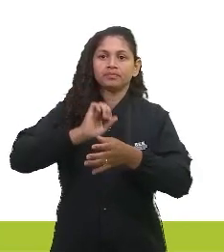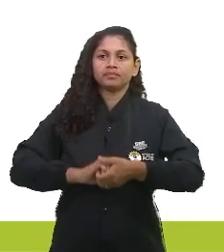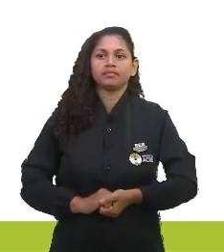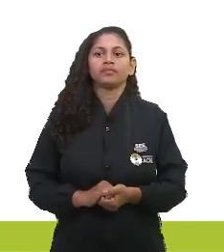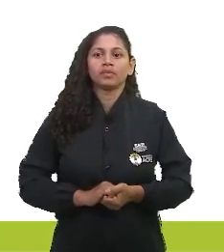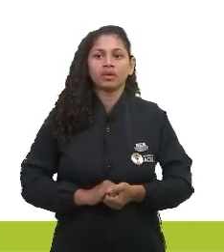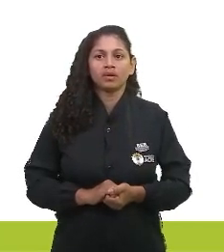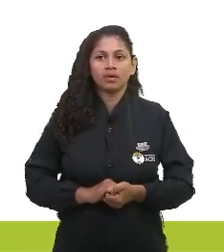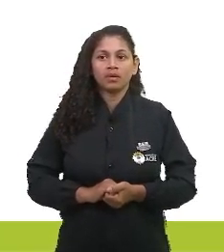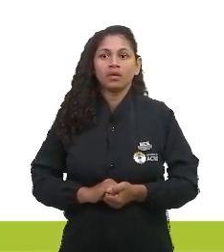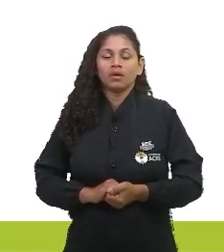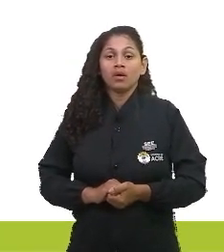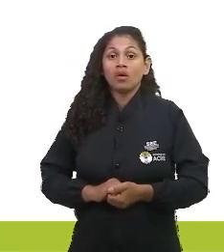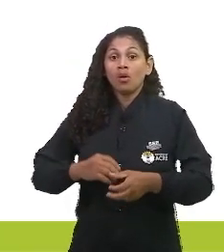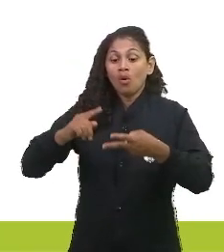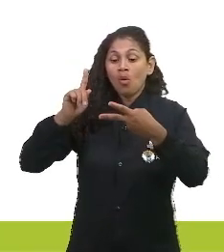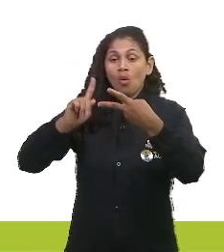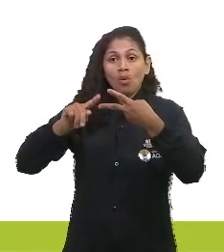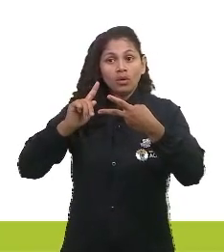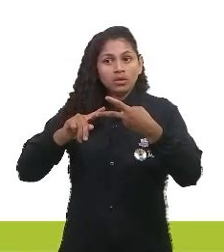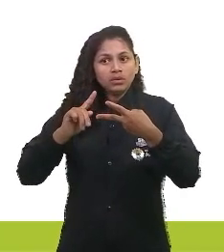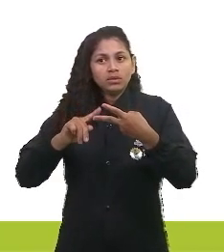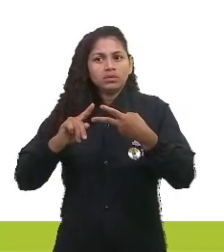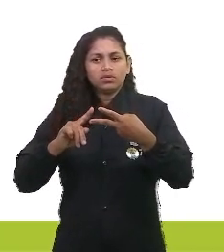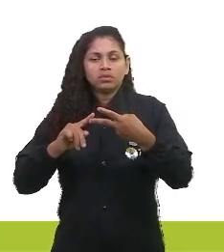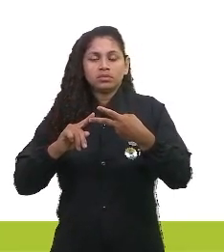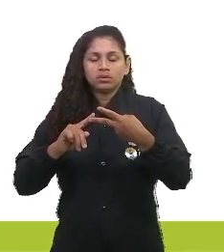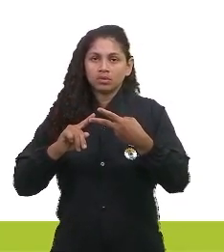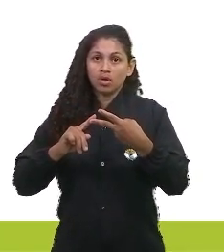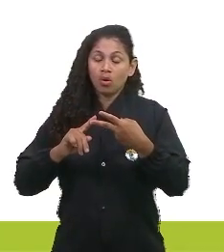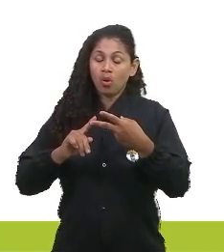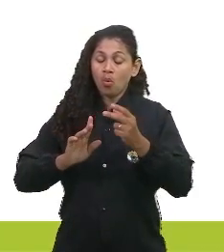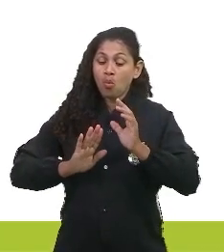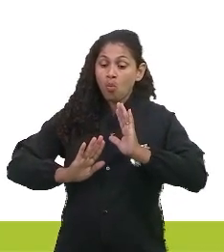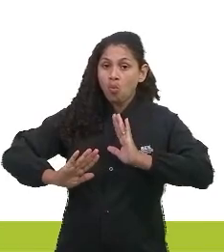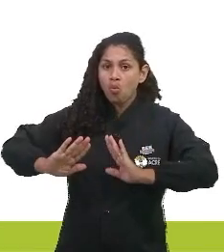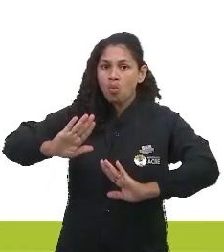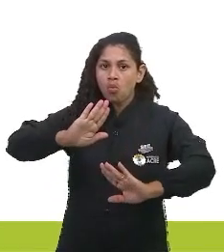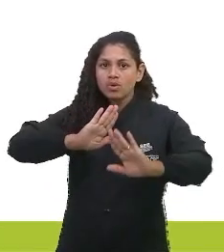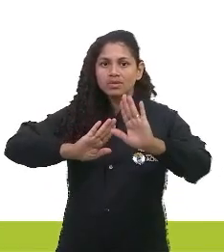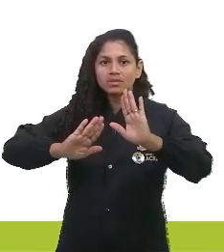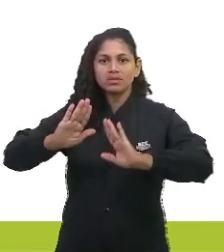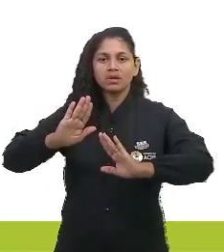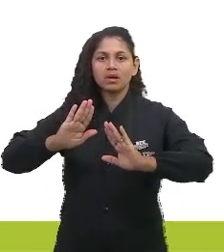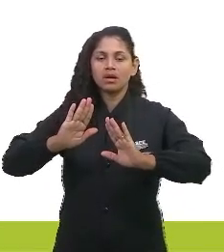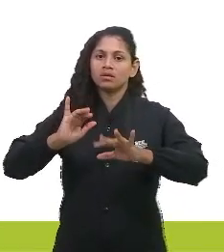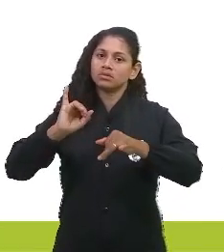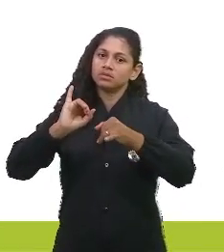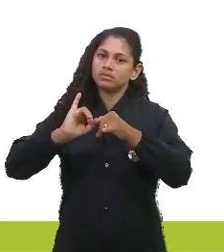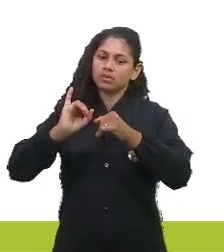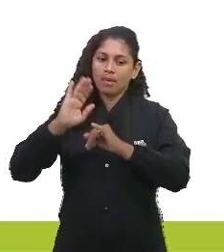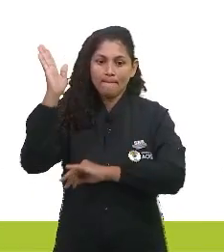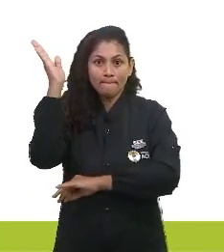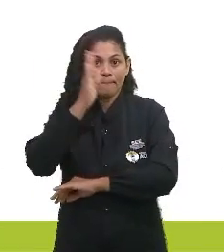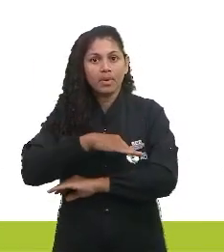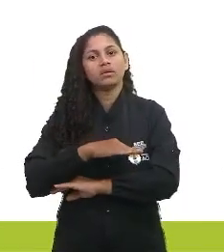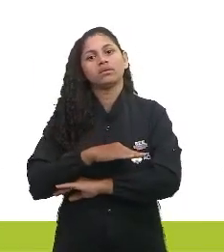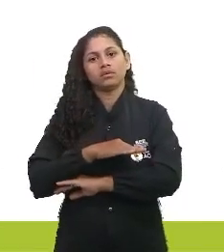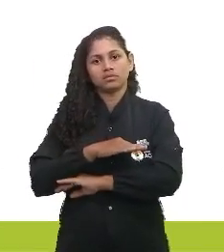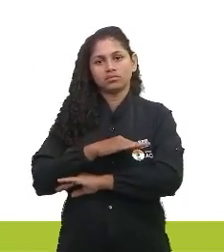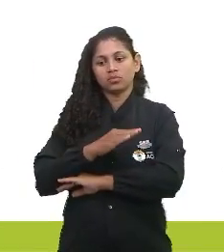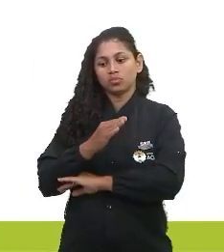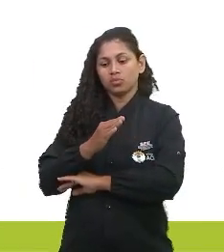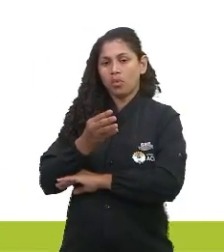no dever de se abster de fazer qualquer mal aos outros, de não causar danos ou colocá-los